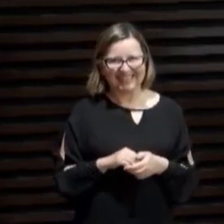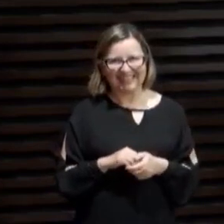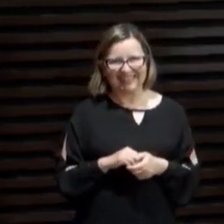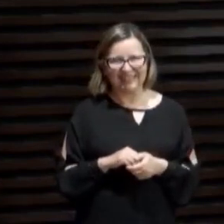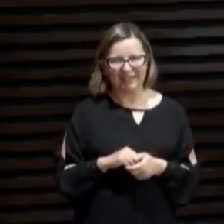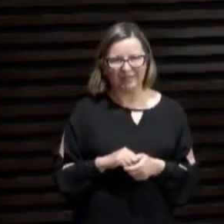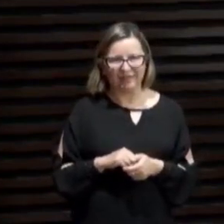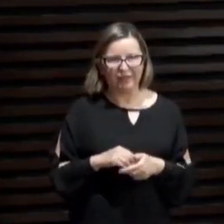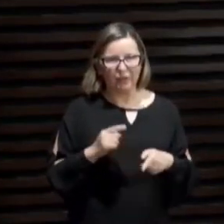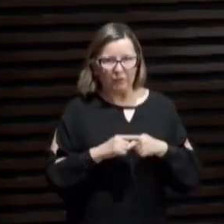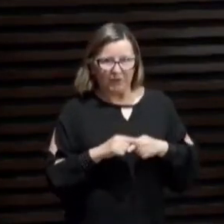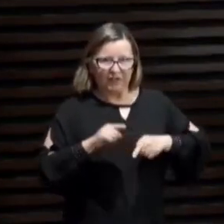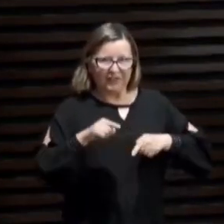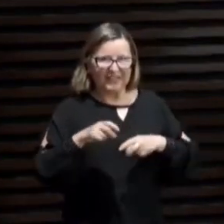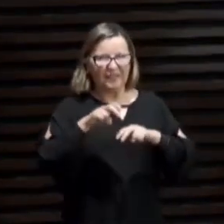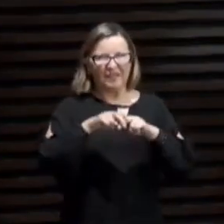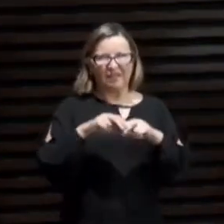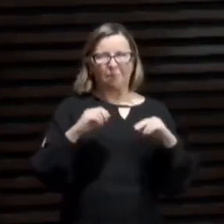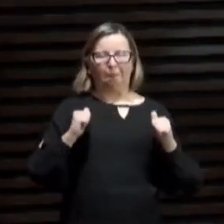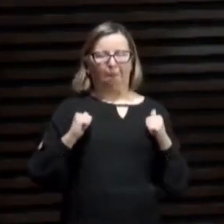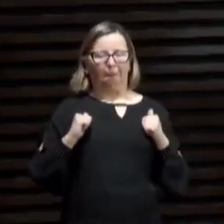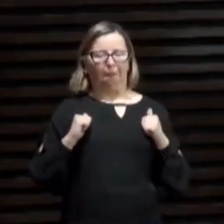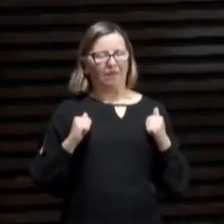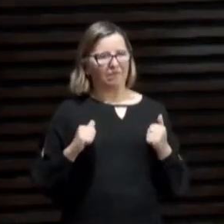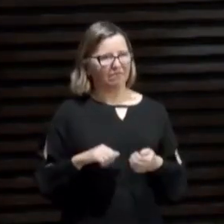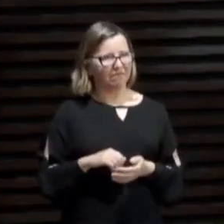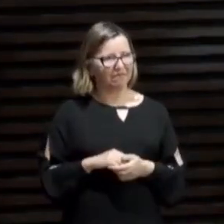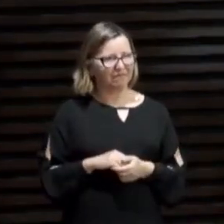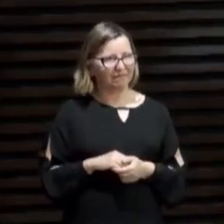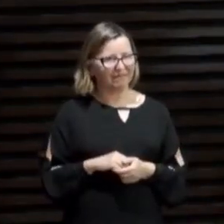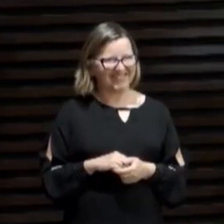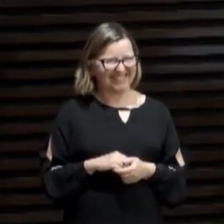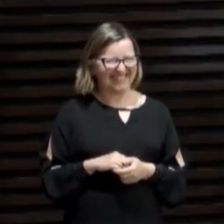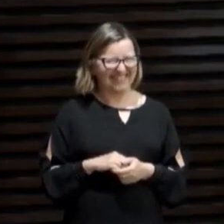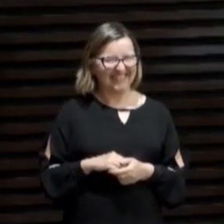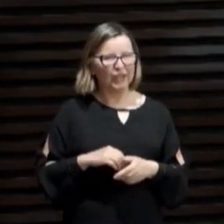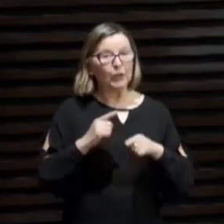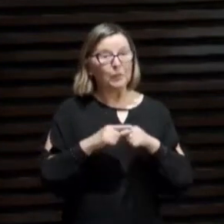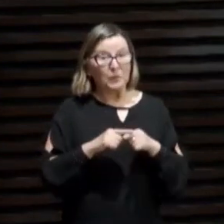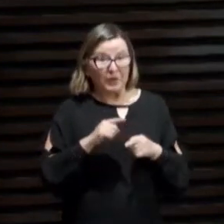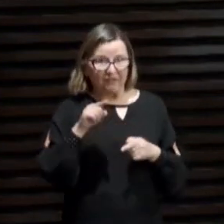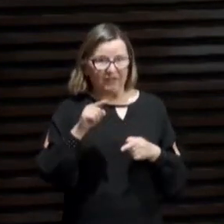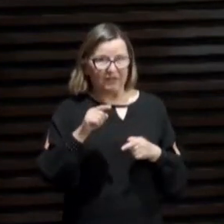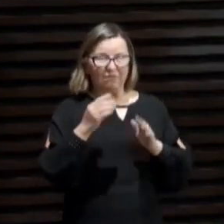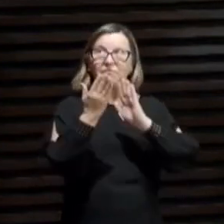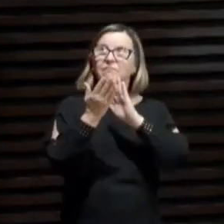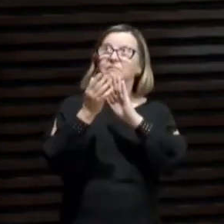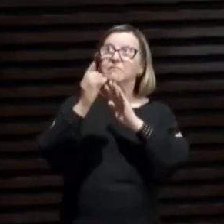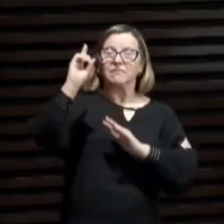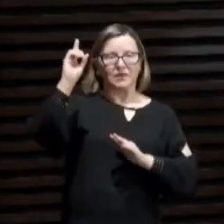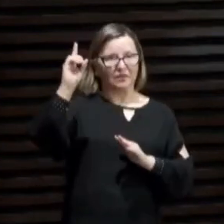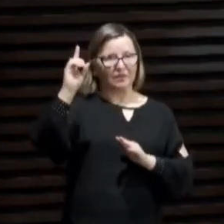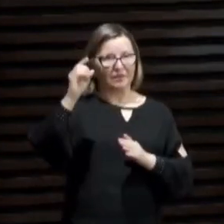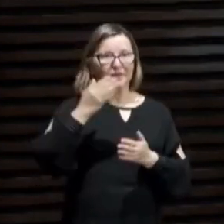Porque você está sentado aí e não quer fazer nada. Por que você não se coloca diante de Deus, pedindo para Deus te usar